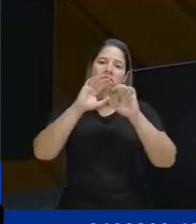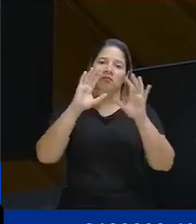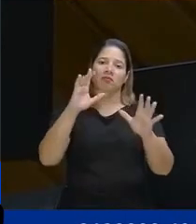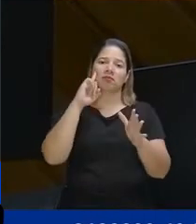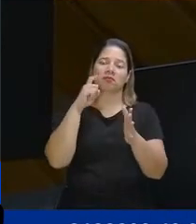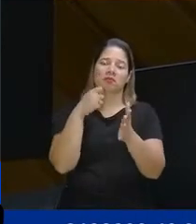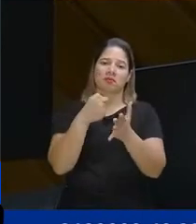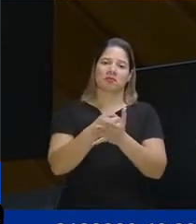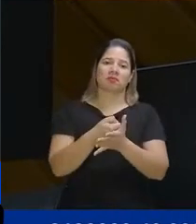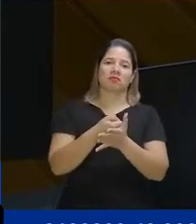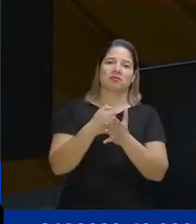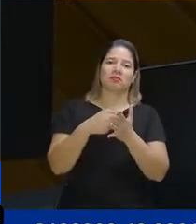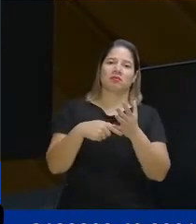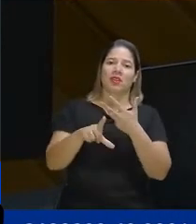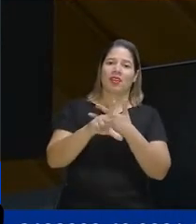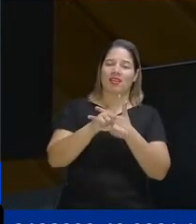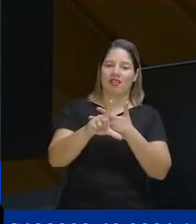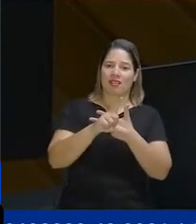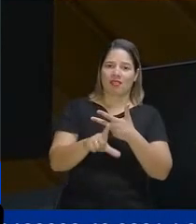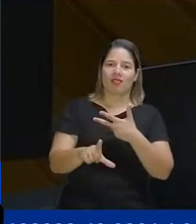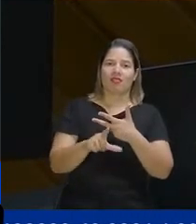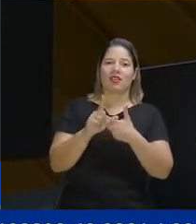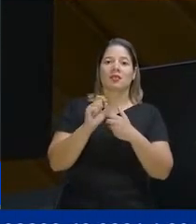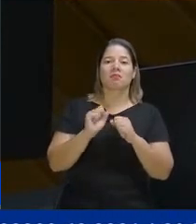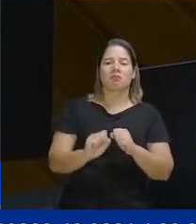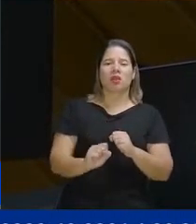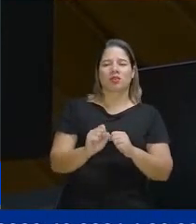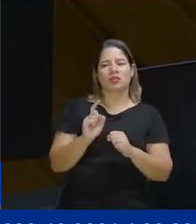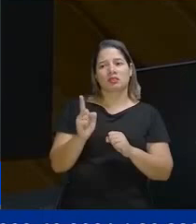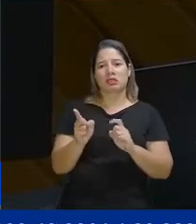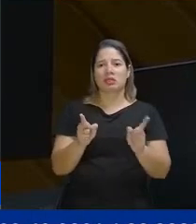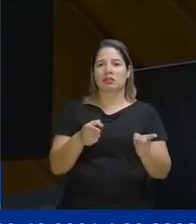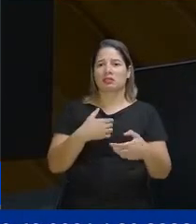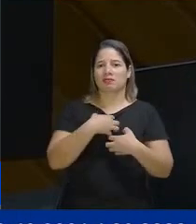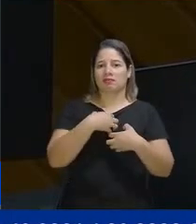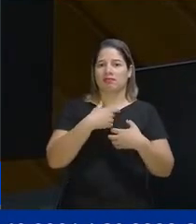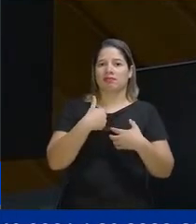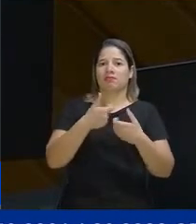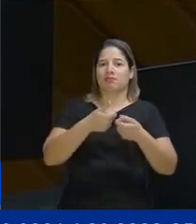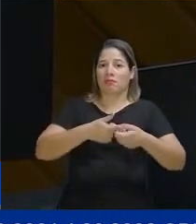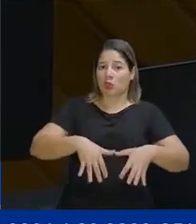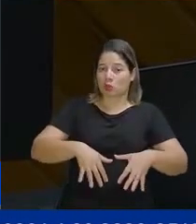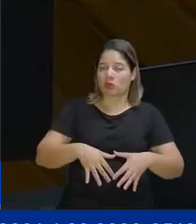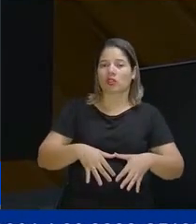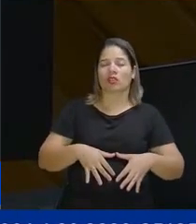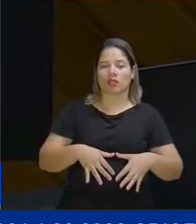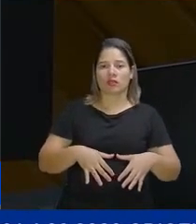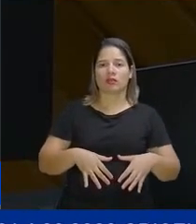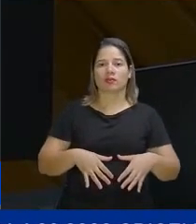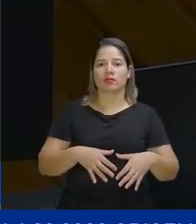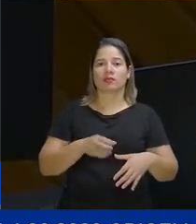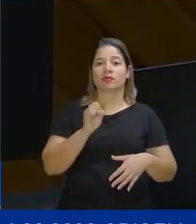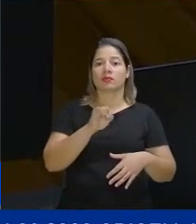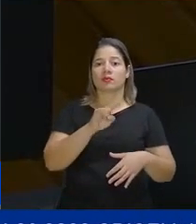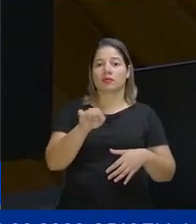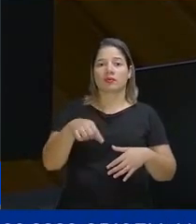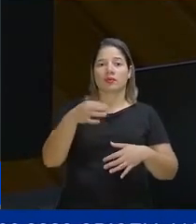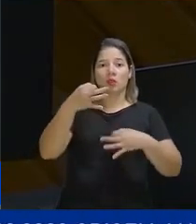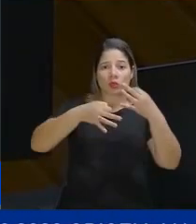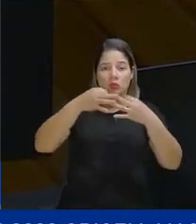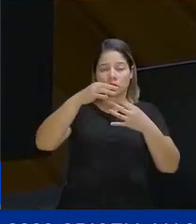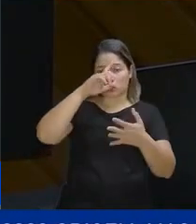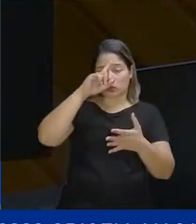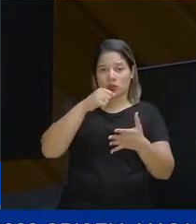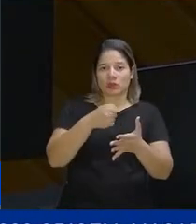seja capaz de causar algum desconforto às partes, das quais se subtrai uma possibilidade de questionar decisões judiciais,